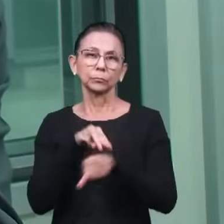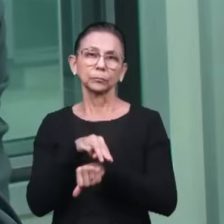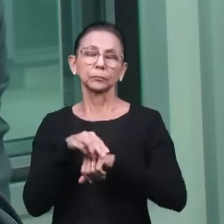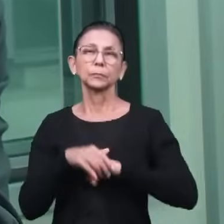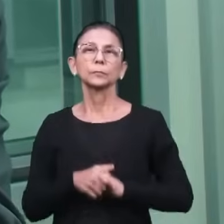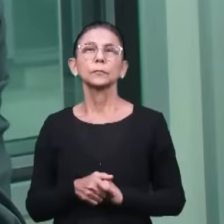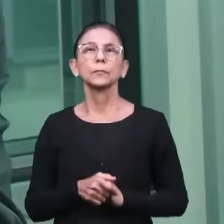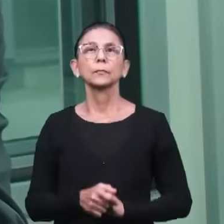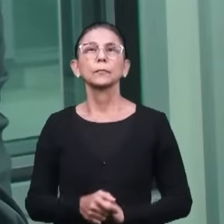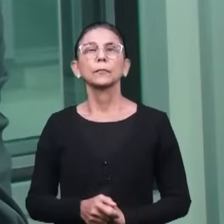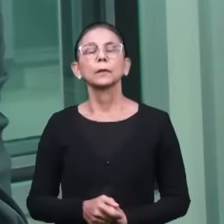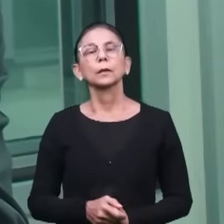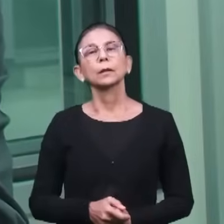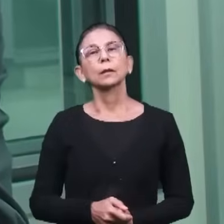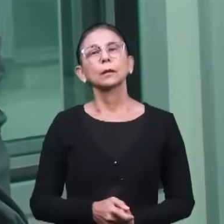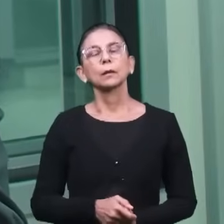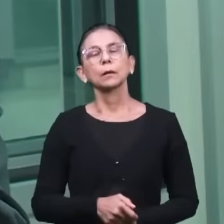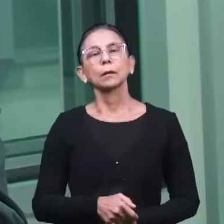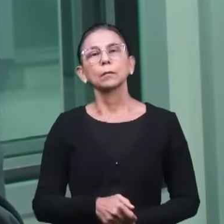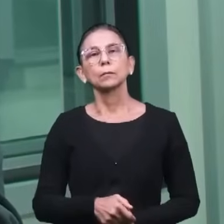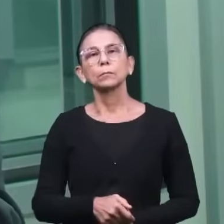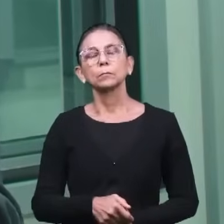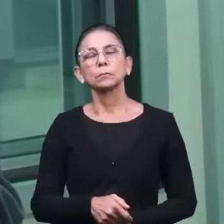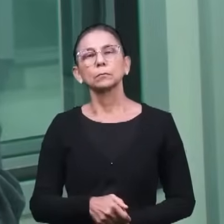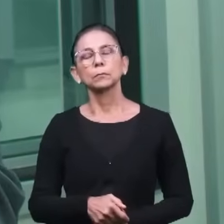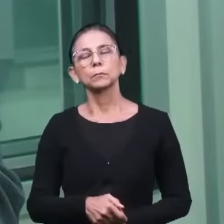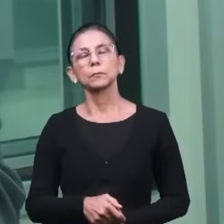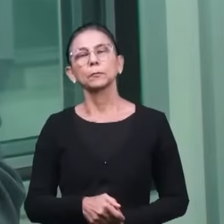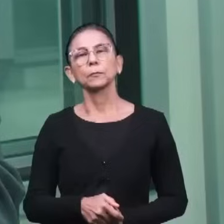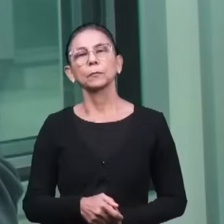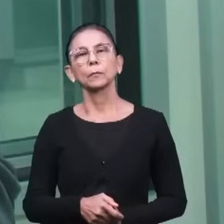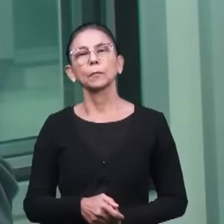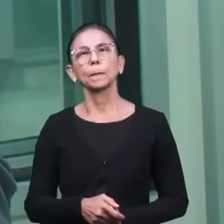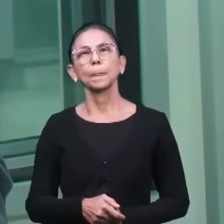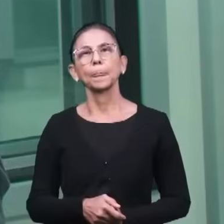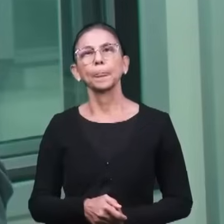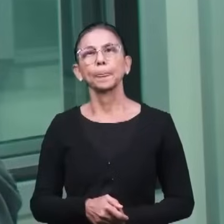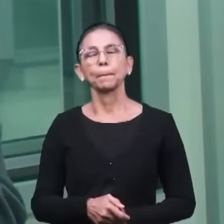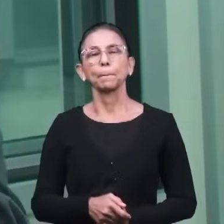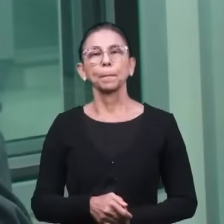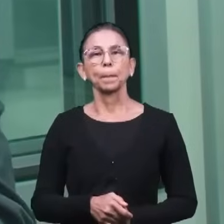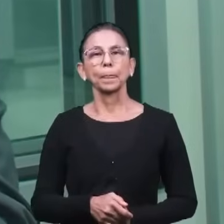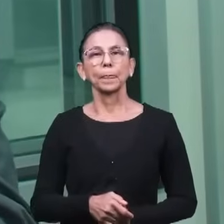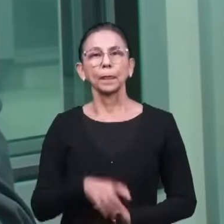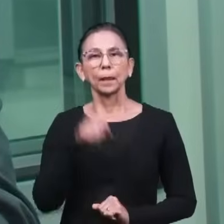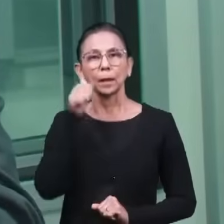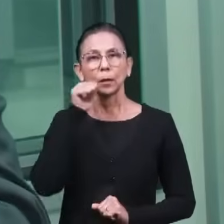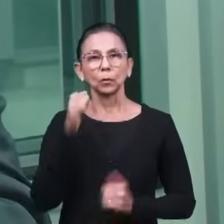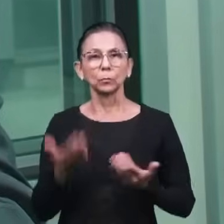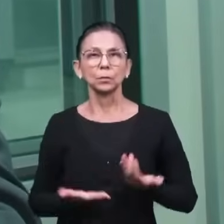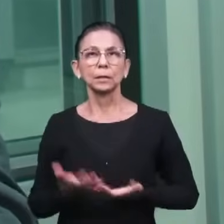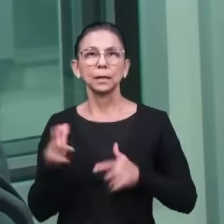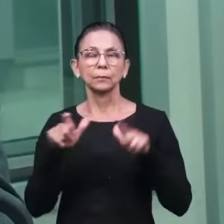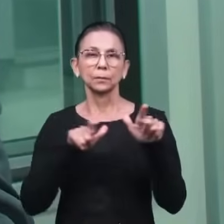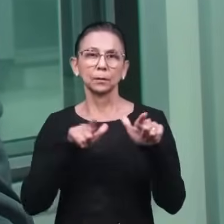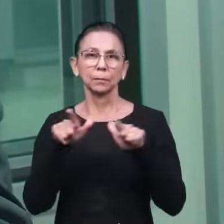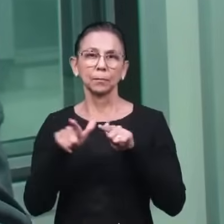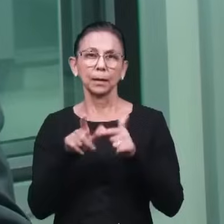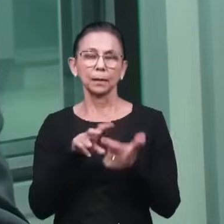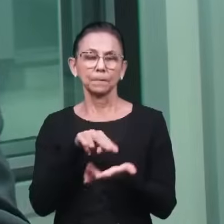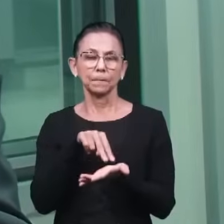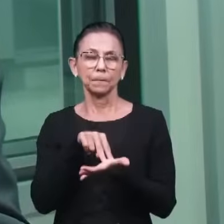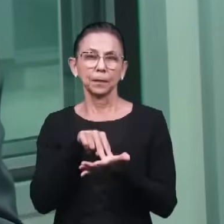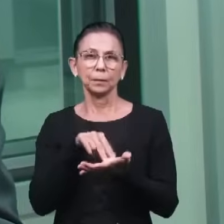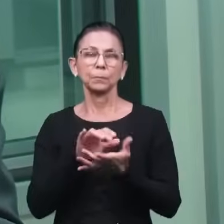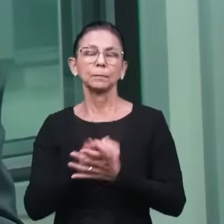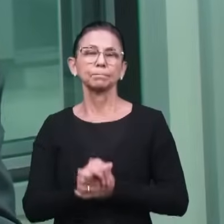sempre perguntam, que foi uma orientação que marcou muito a obra, é que o trabalho das senhoras é uma das quatro pernas da mesa. Uma